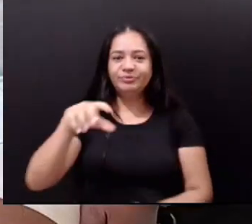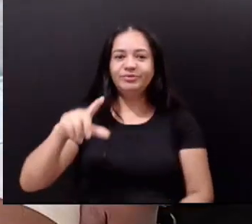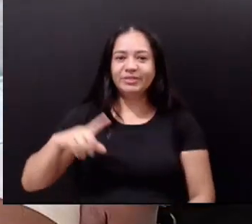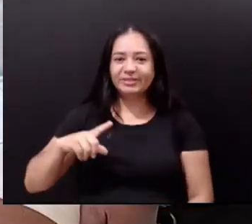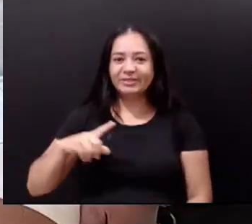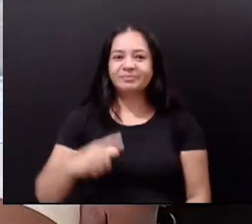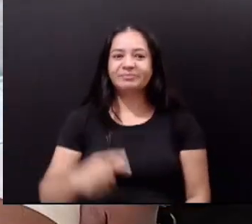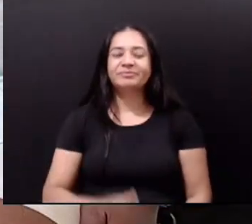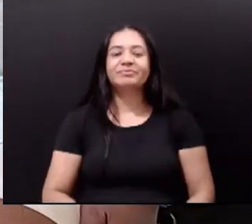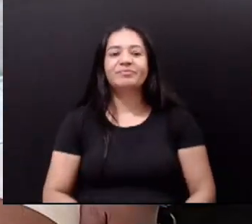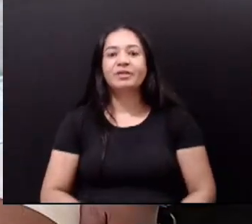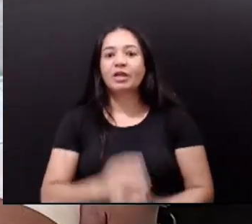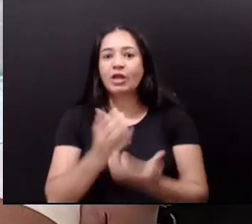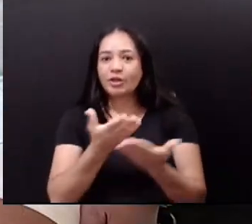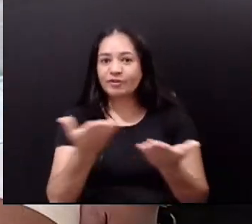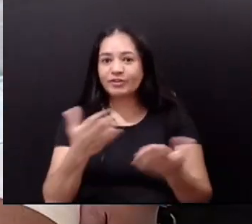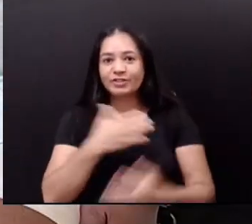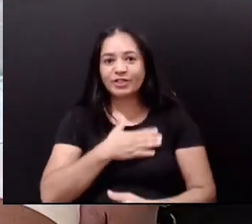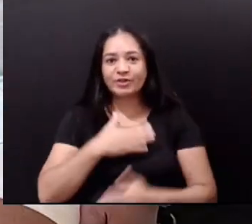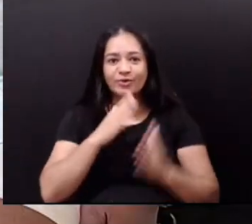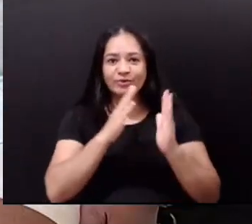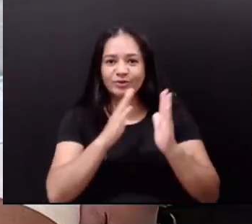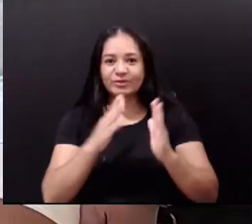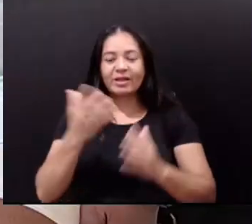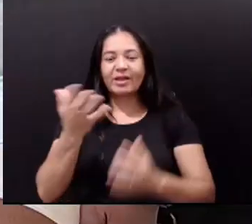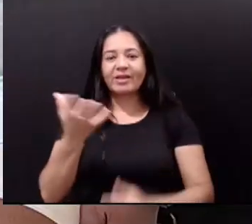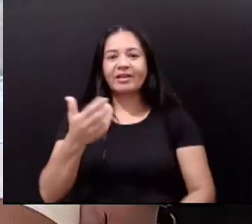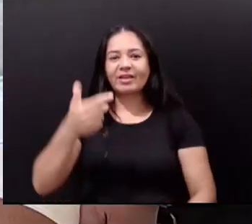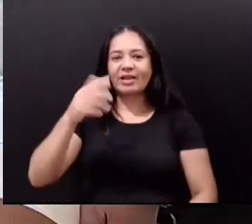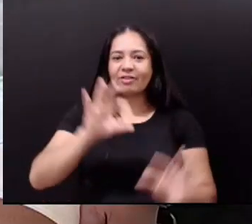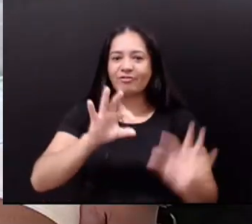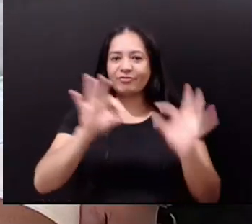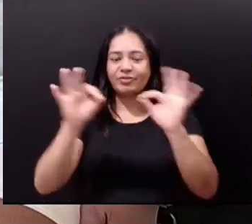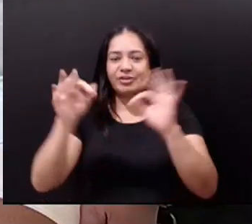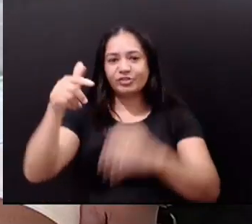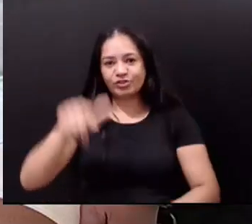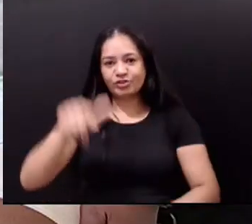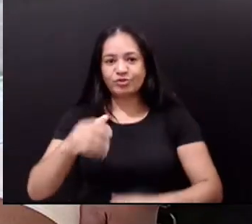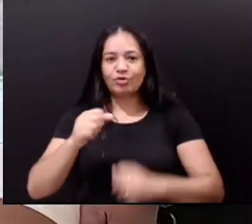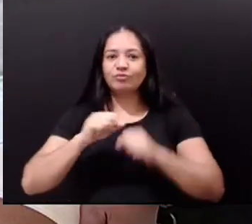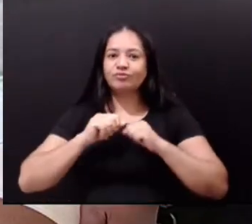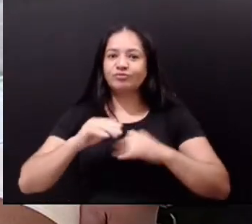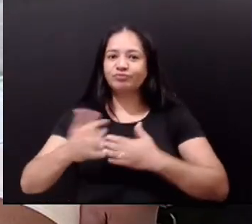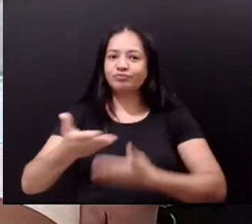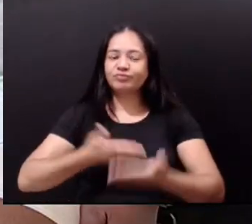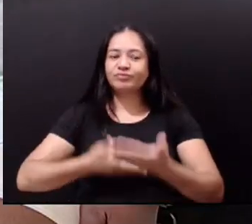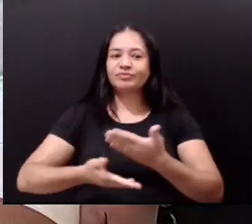que gostou desse programa e quiser rever ou compartilhar, acesse o YouTube da TV Câmara Campinas,